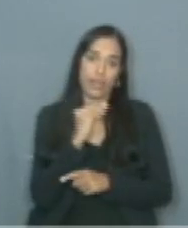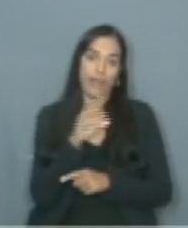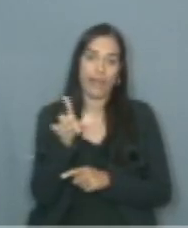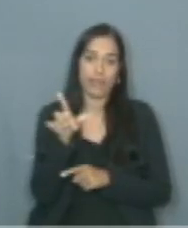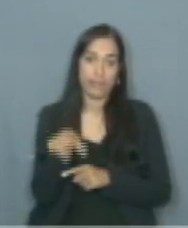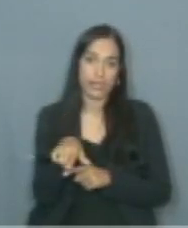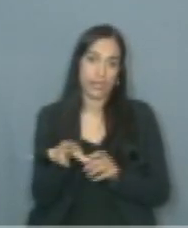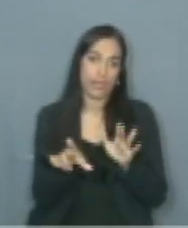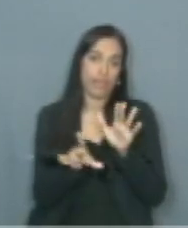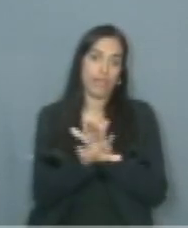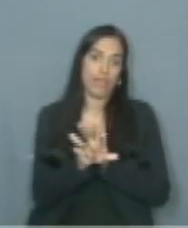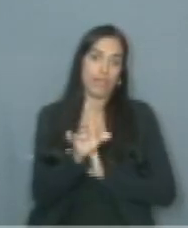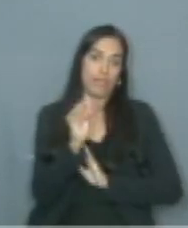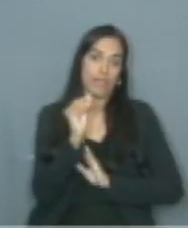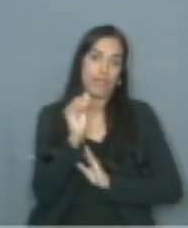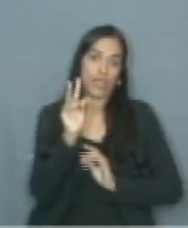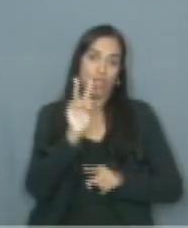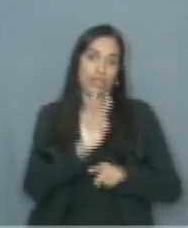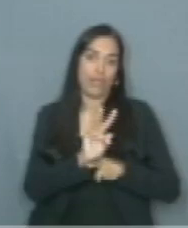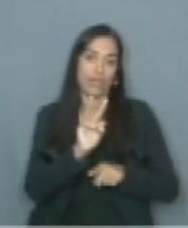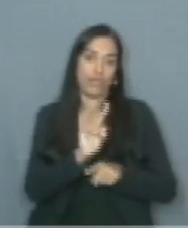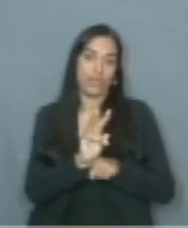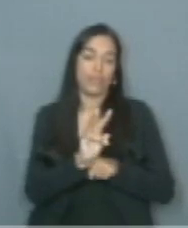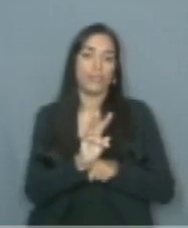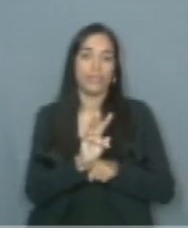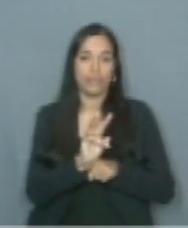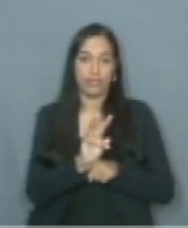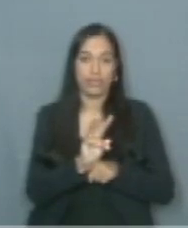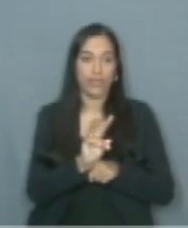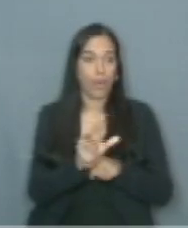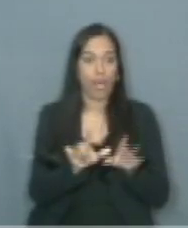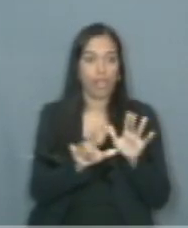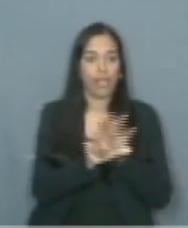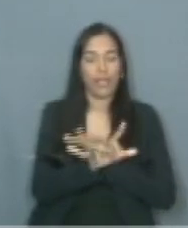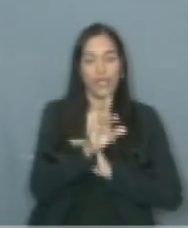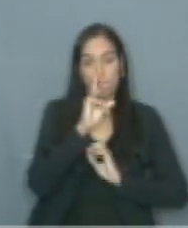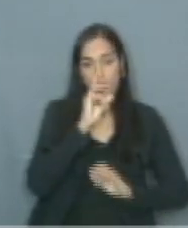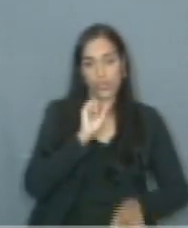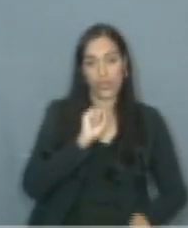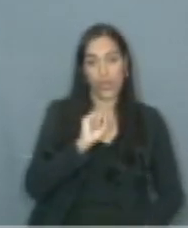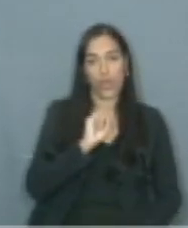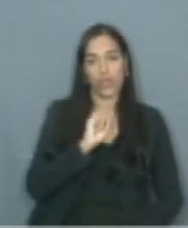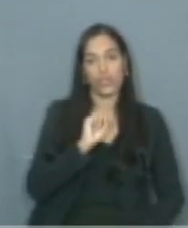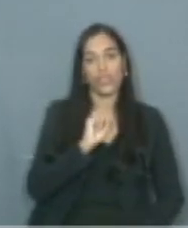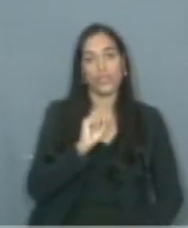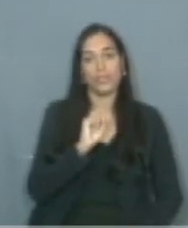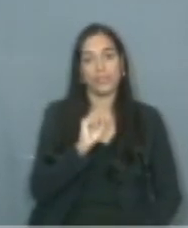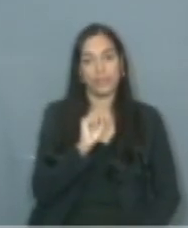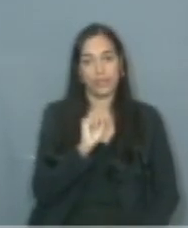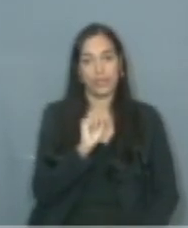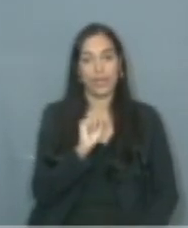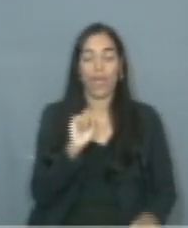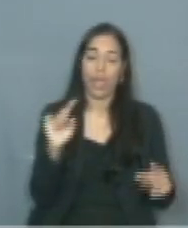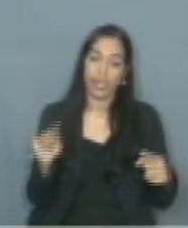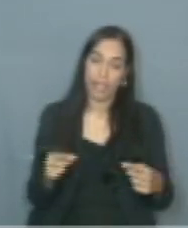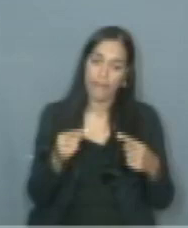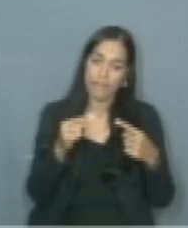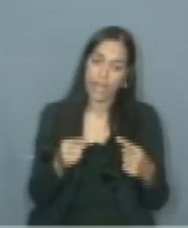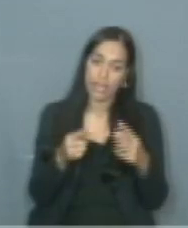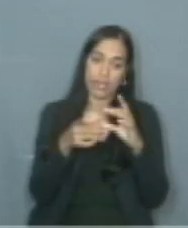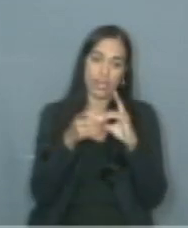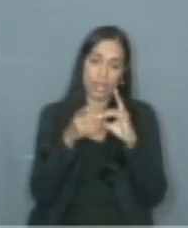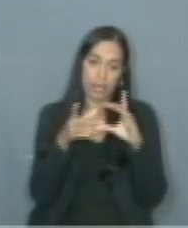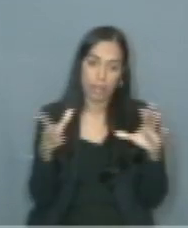A lei que protege o mais fraco e não a lei do mais forte. Por isso, a minha fala aqui, em defesa da